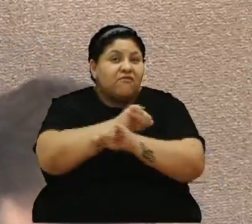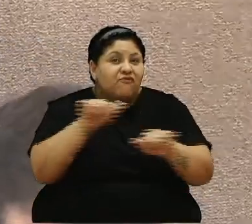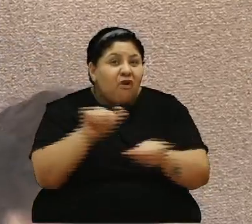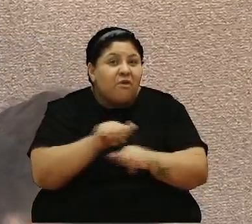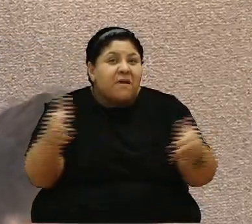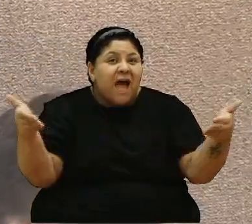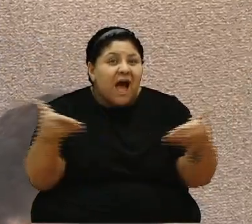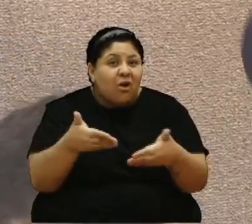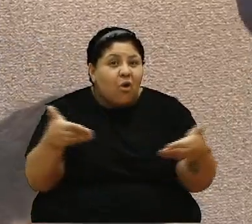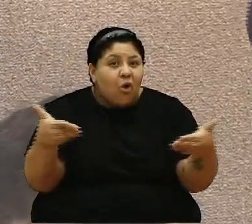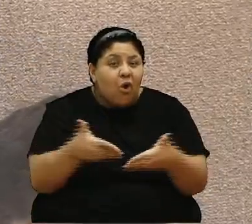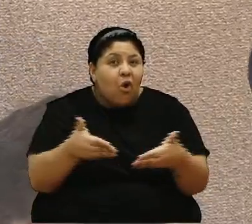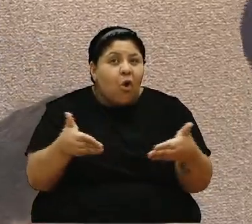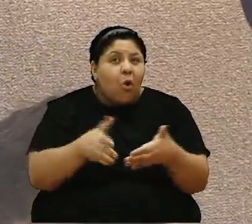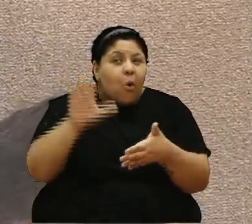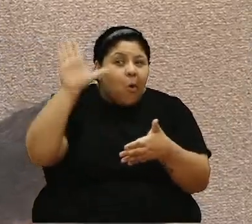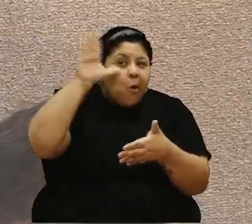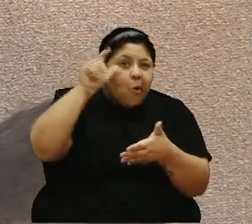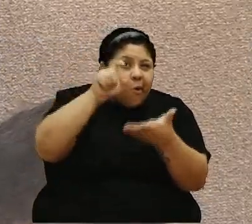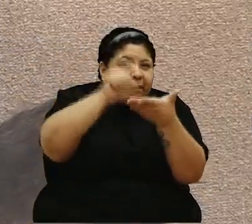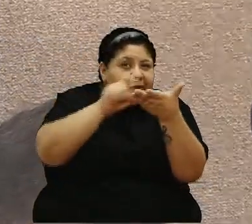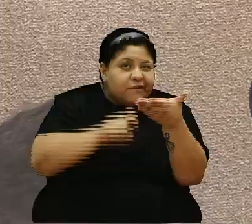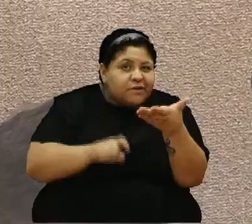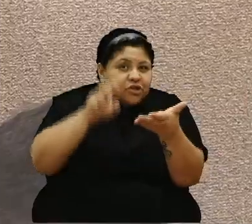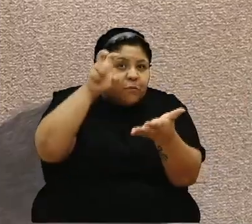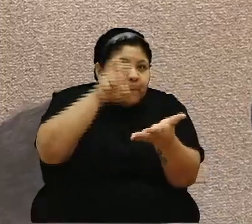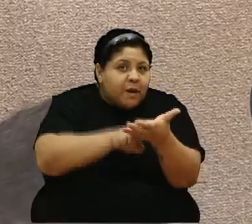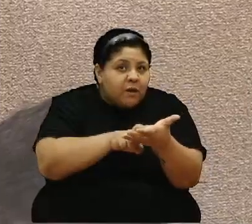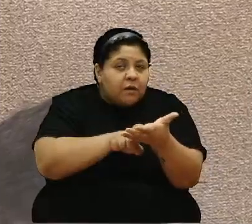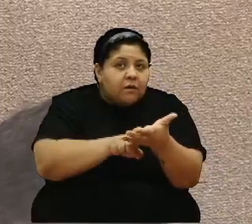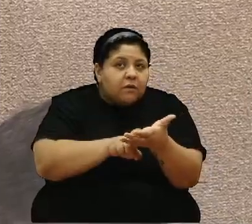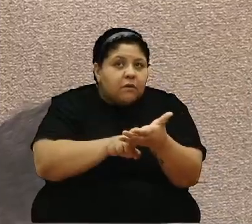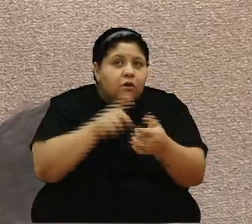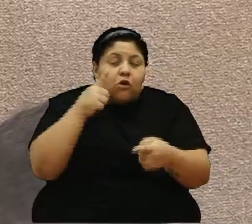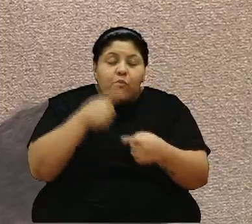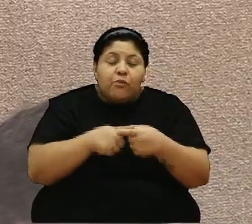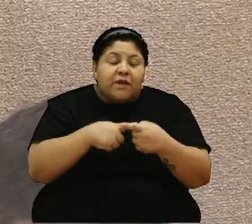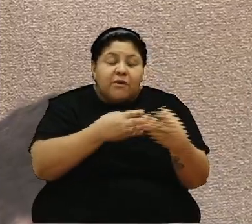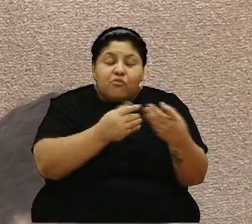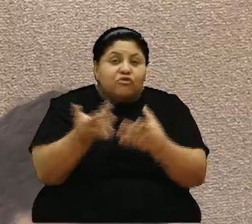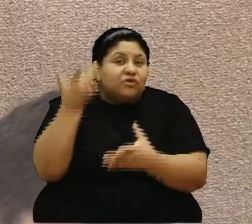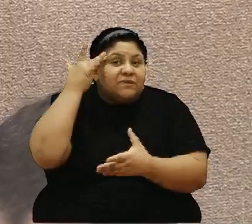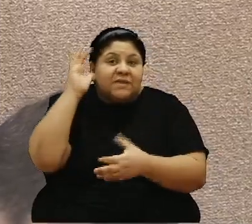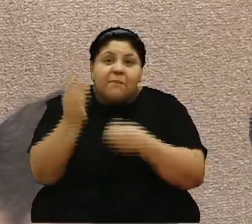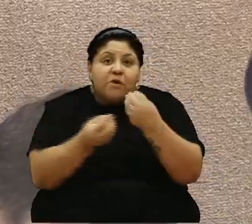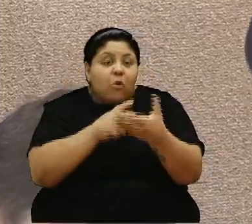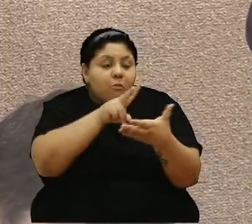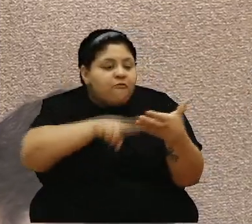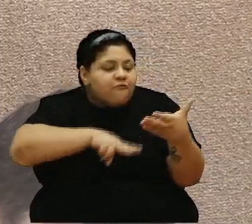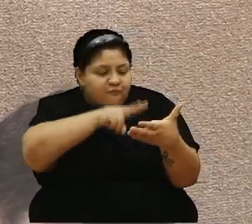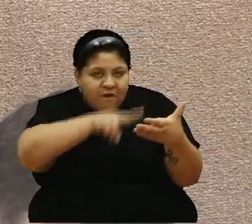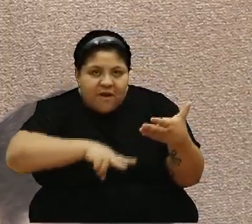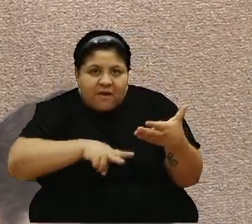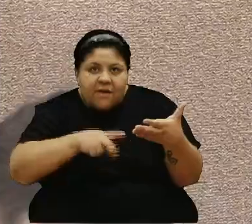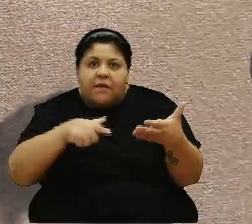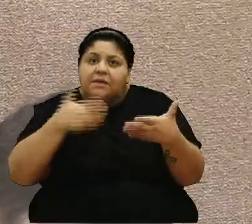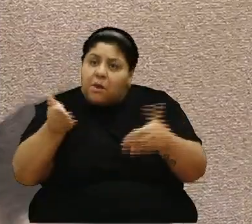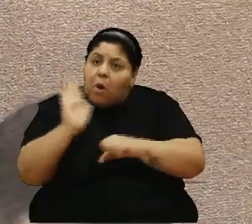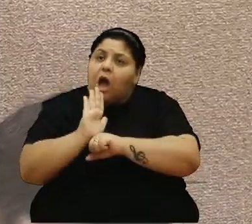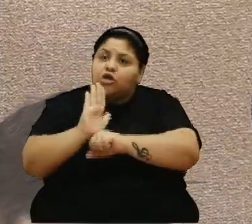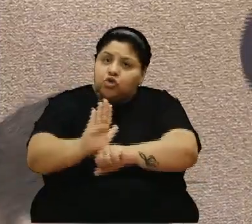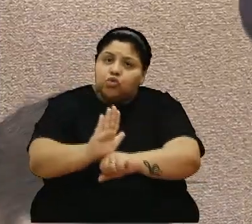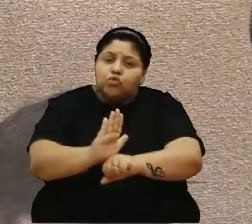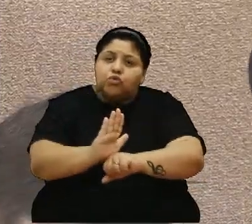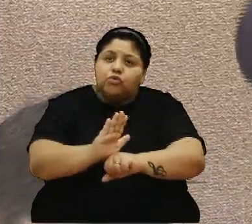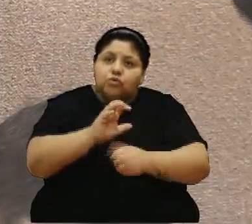agora, verifique o extrato desses aposentados, porque muitos não têm habilidade de verificar o extrato. Então, auxilie eles para